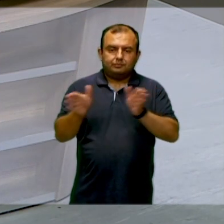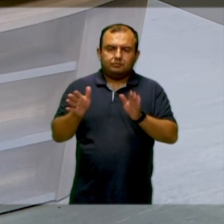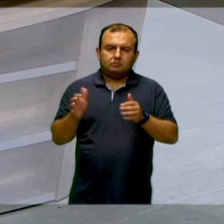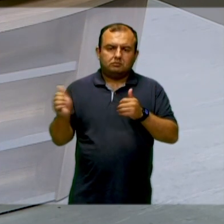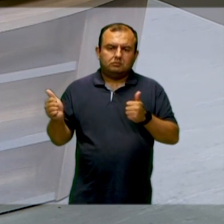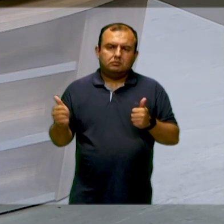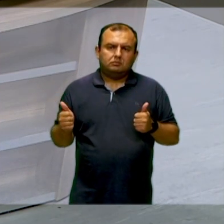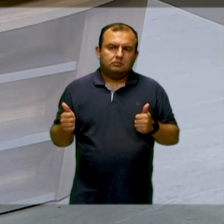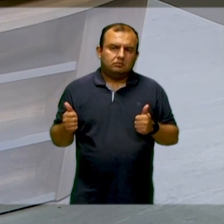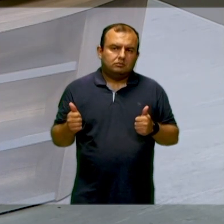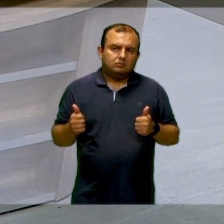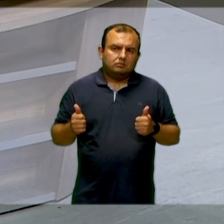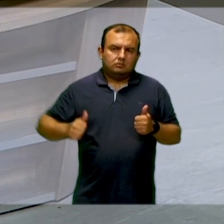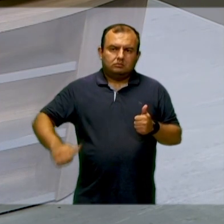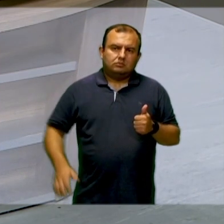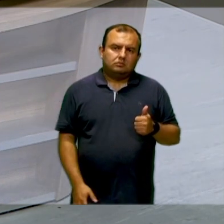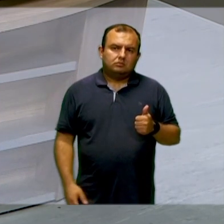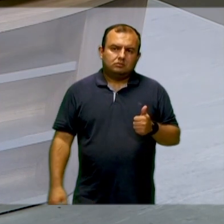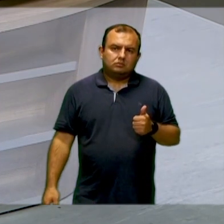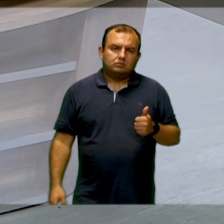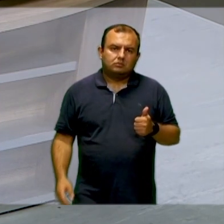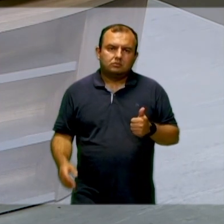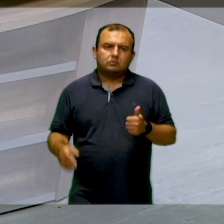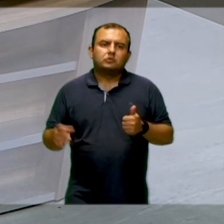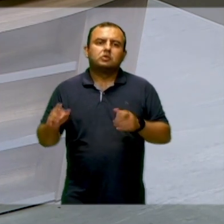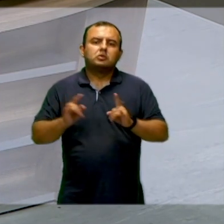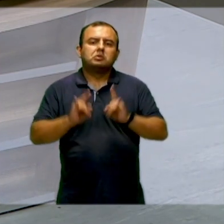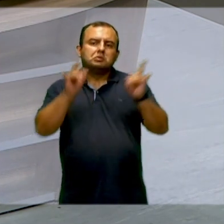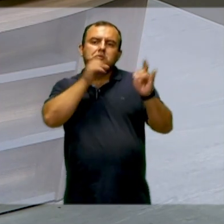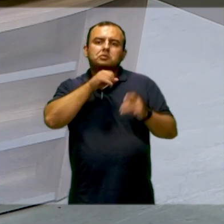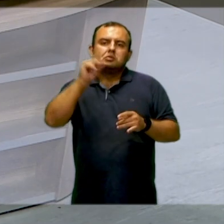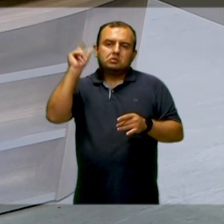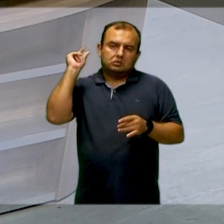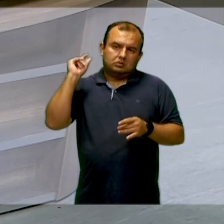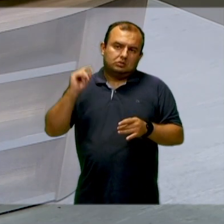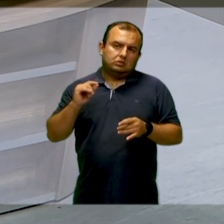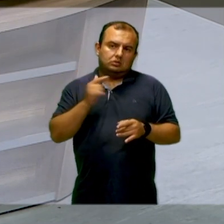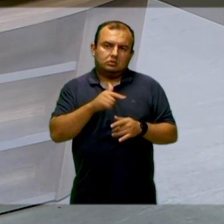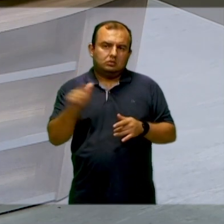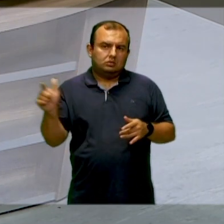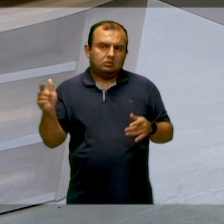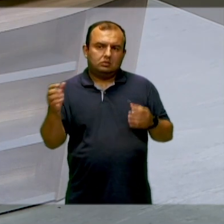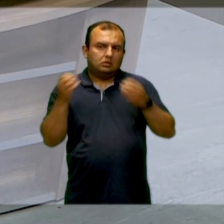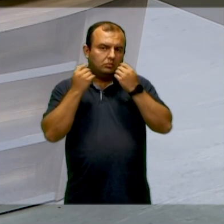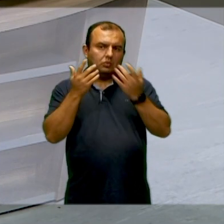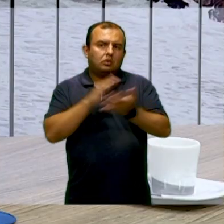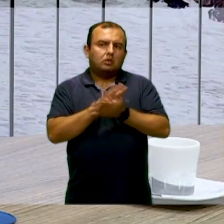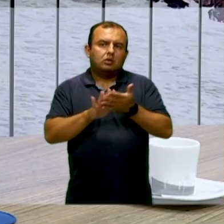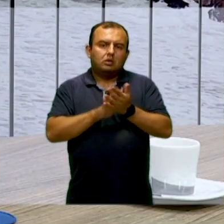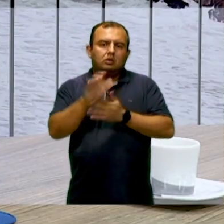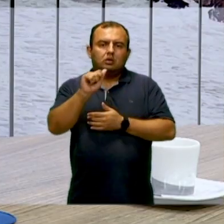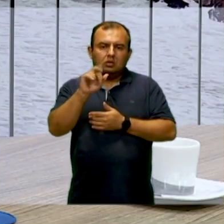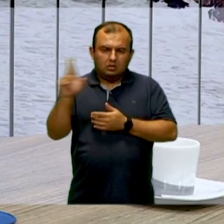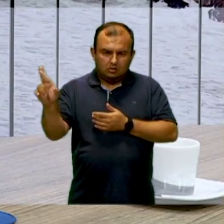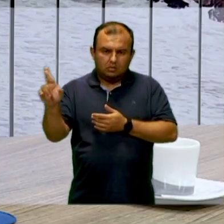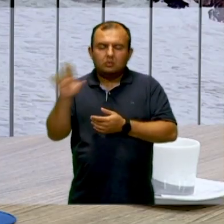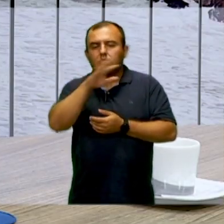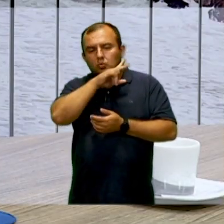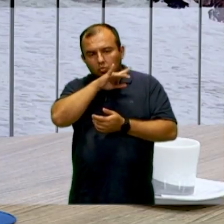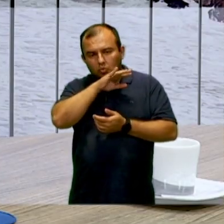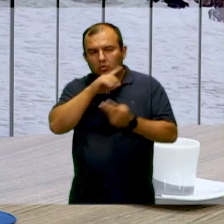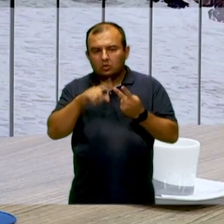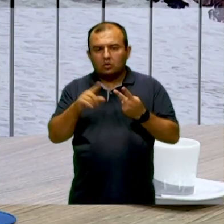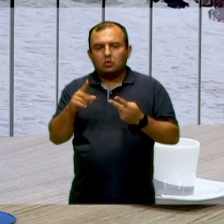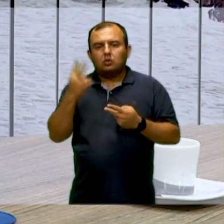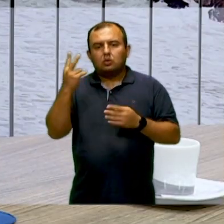Porque ali também é um problema por ser um prédio muito antigo também. Não né? tem nada de bom lá. O ar-condicionado está ruim,